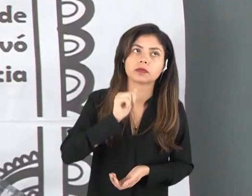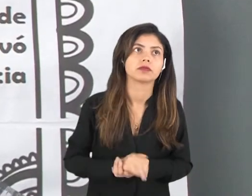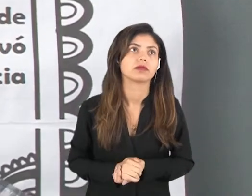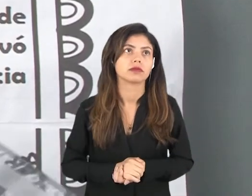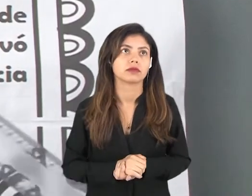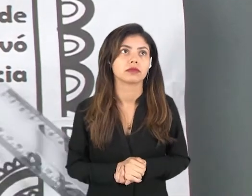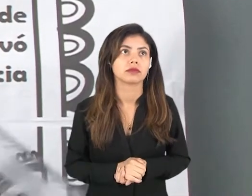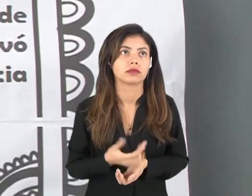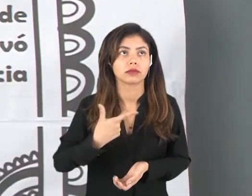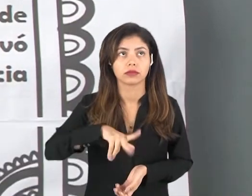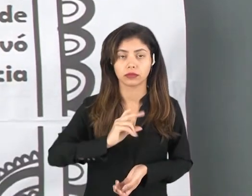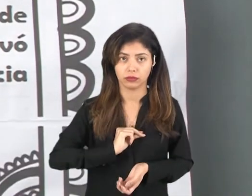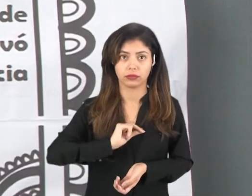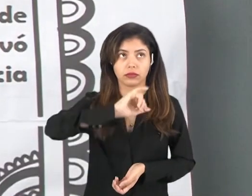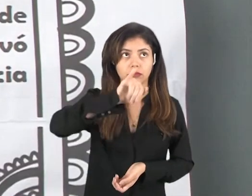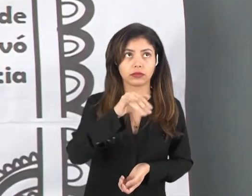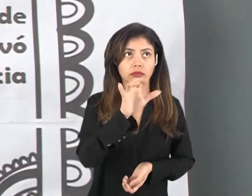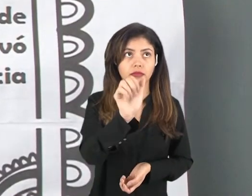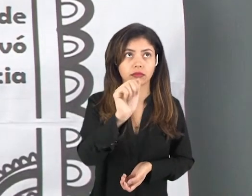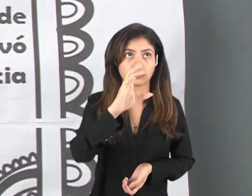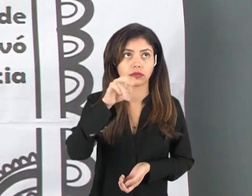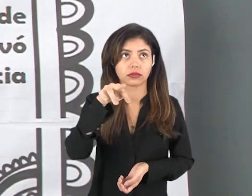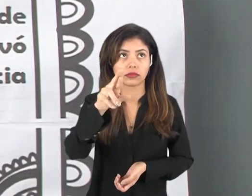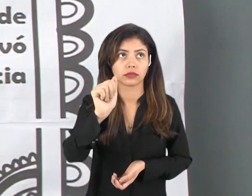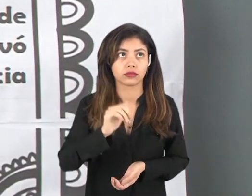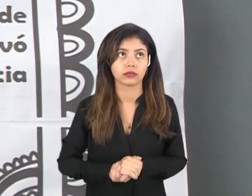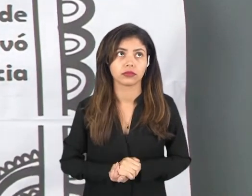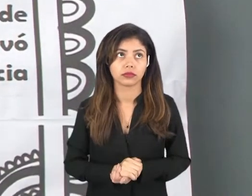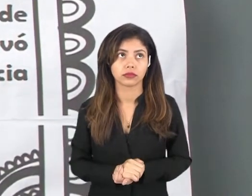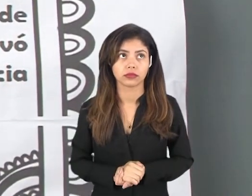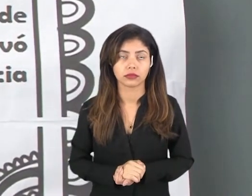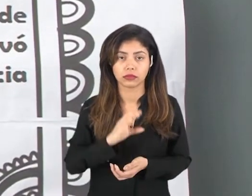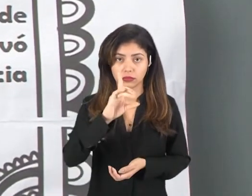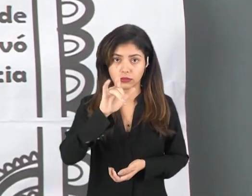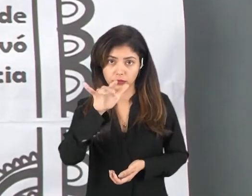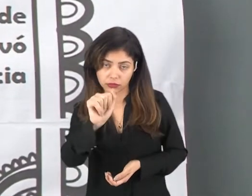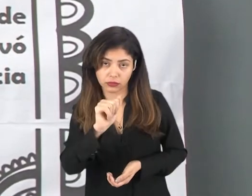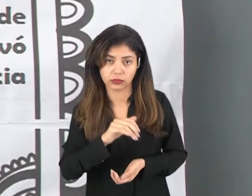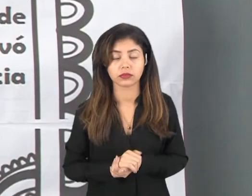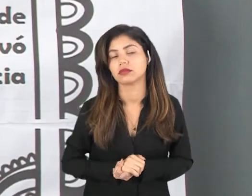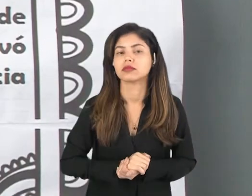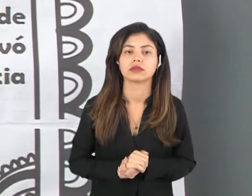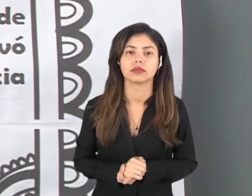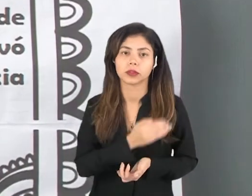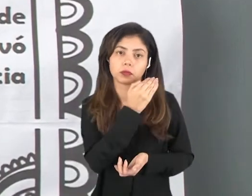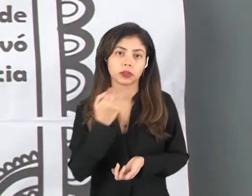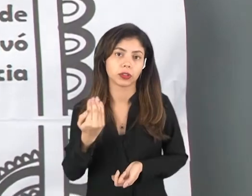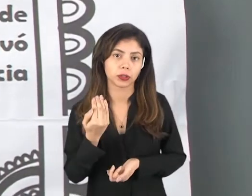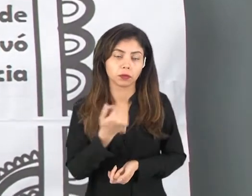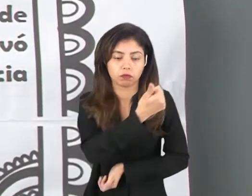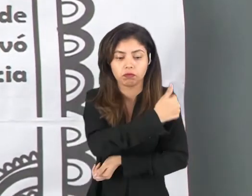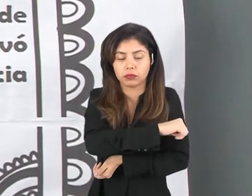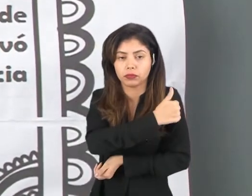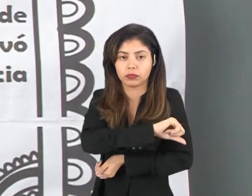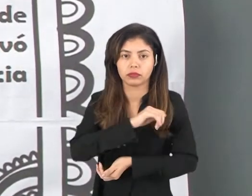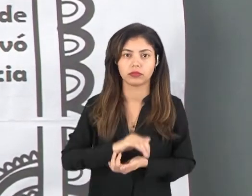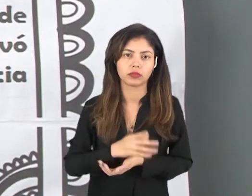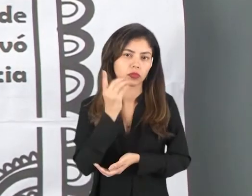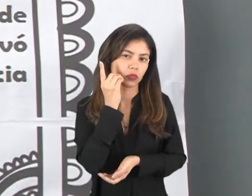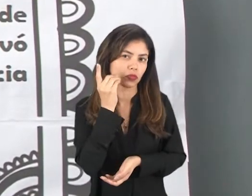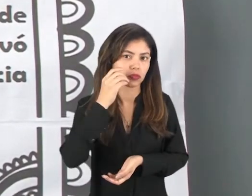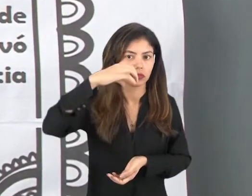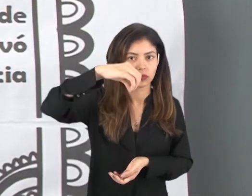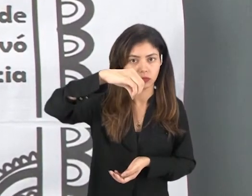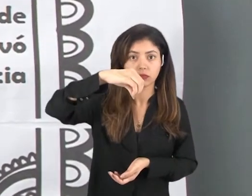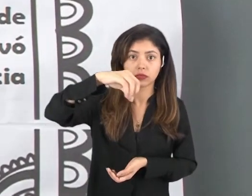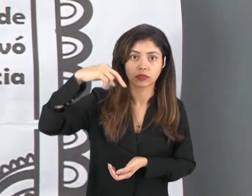portuguesa, Jacinta Garcia Benevides. Cecília Meirelles faleceu no Rio de Janeiro no dia